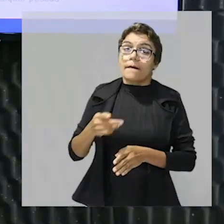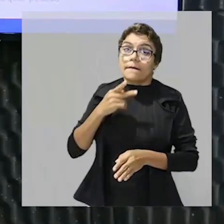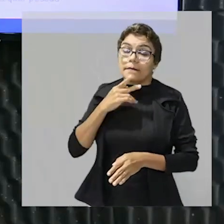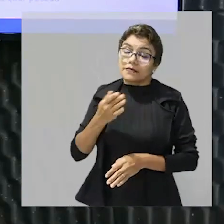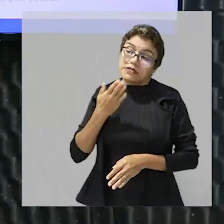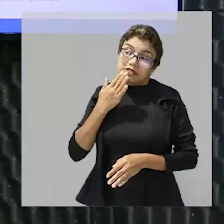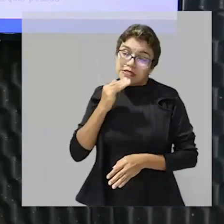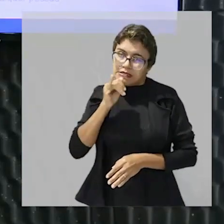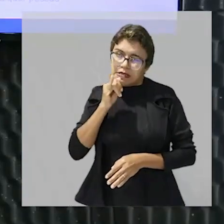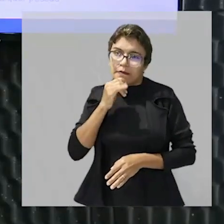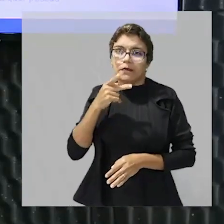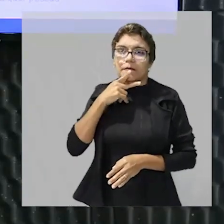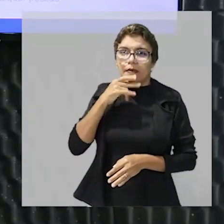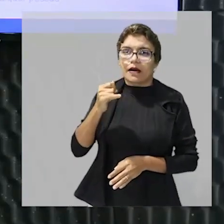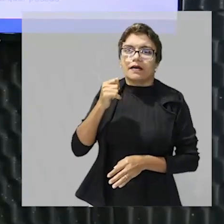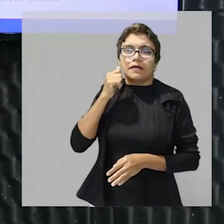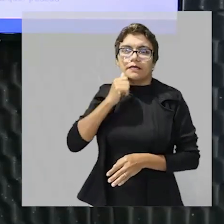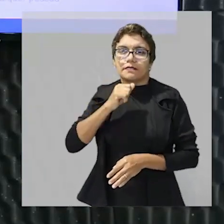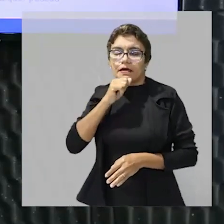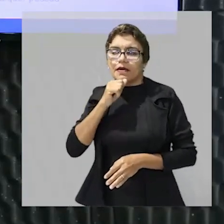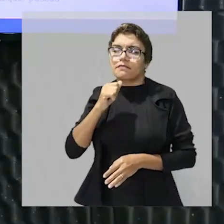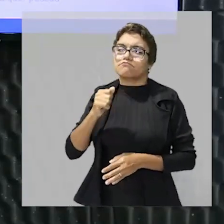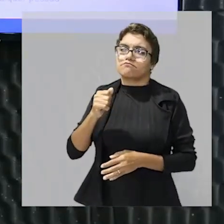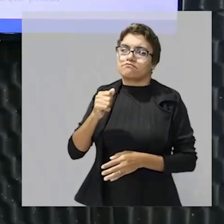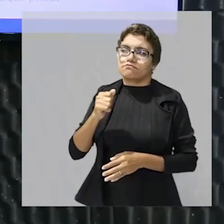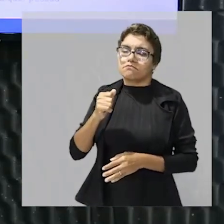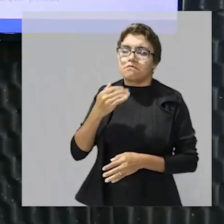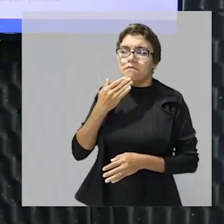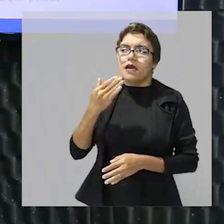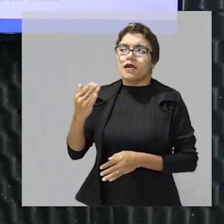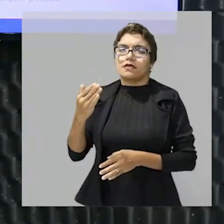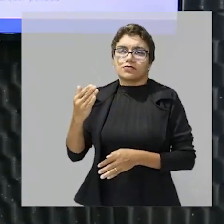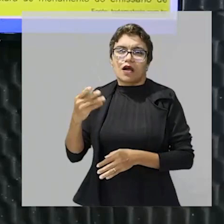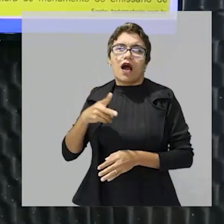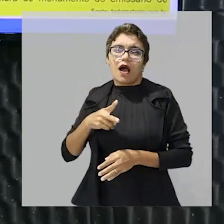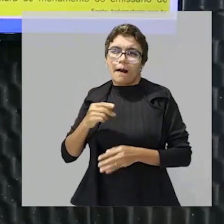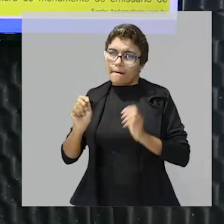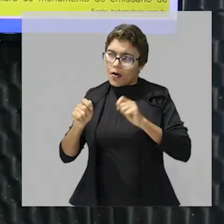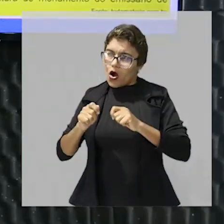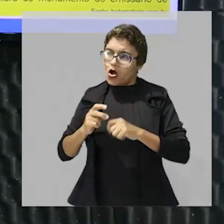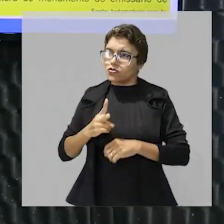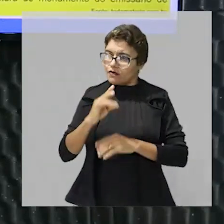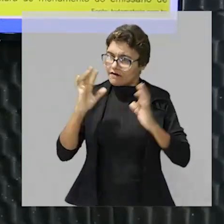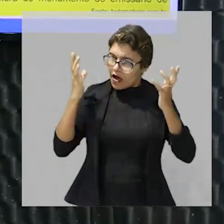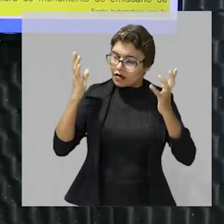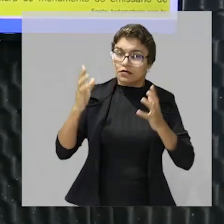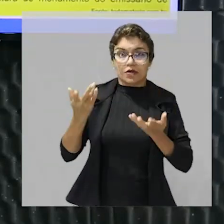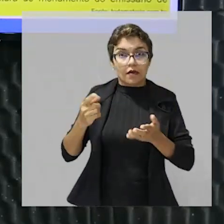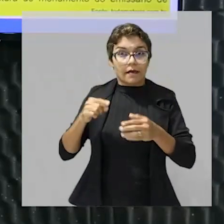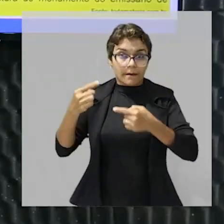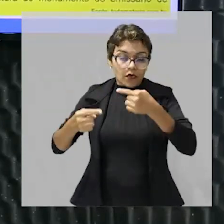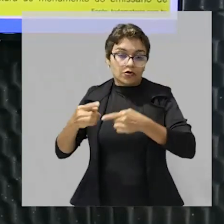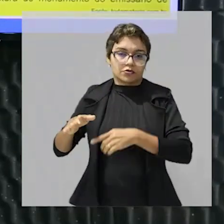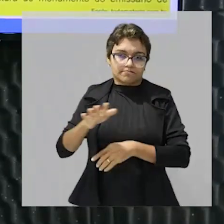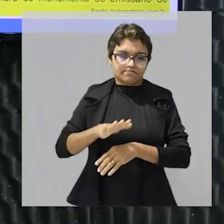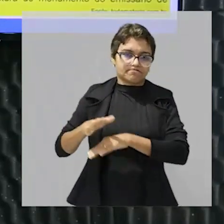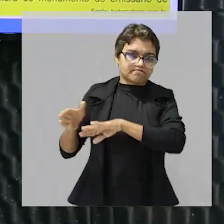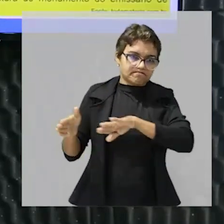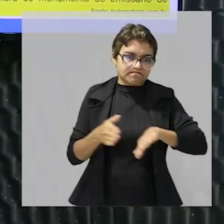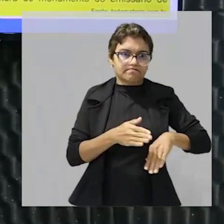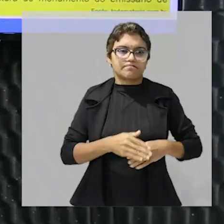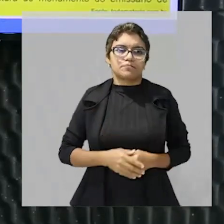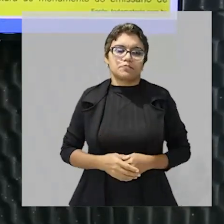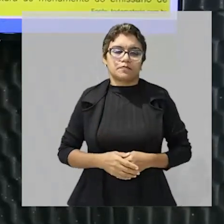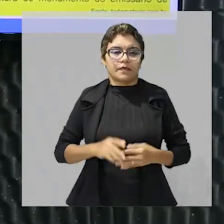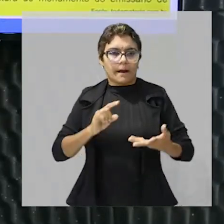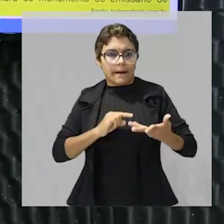festa. Tem que ser bastante político para poder sair. Aumente o conceito de vocês sobre isso. Artistas contemporâneos. Nomes que